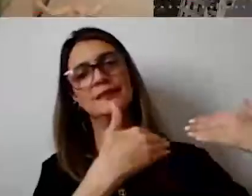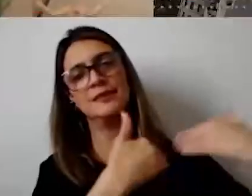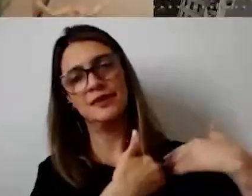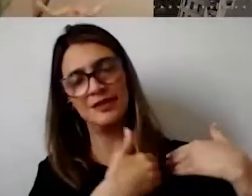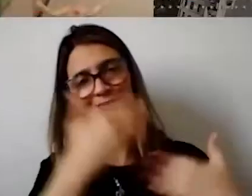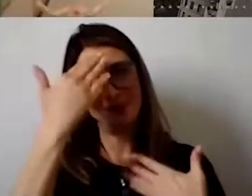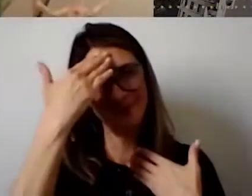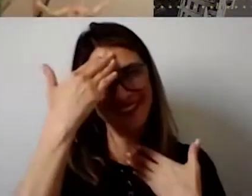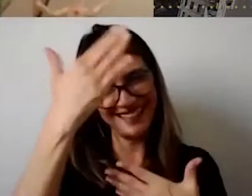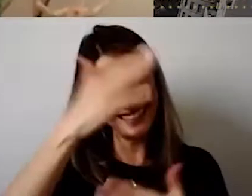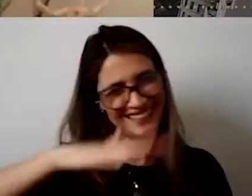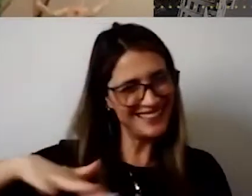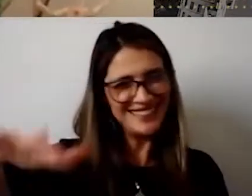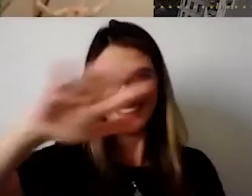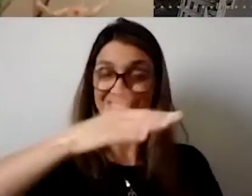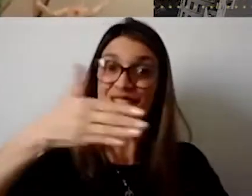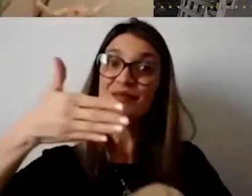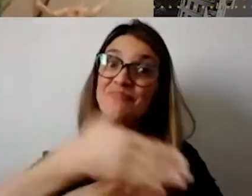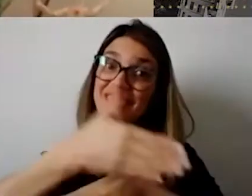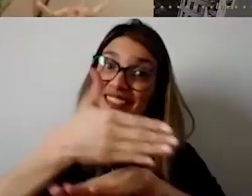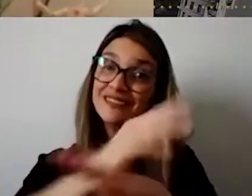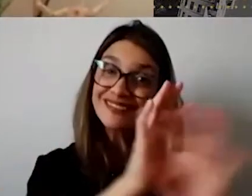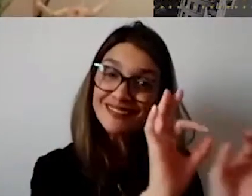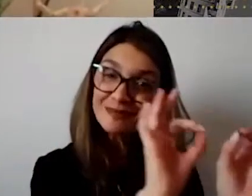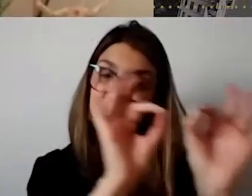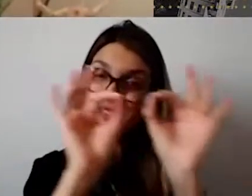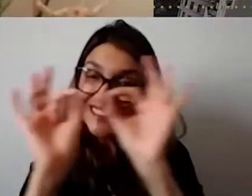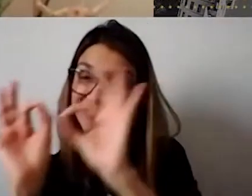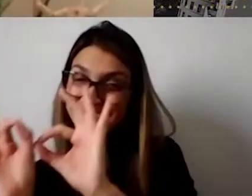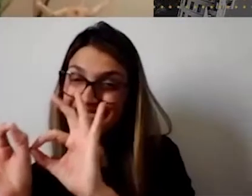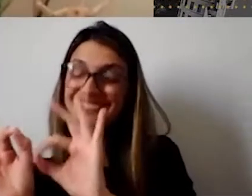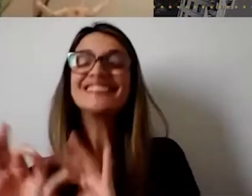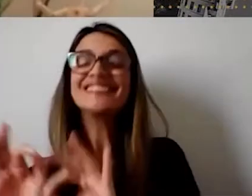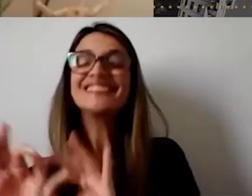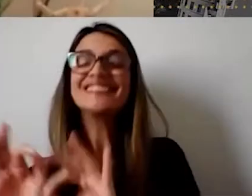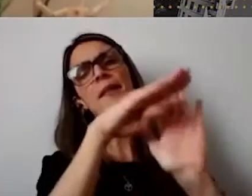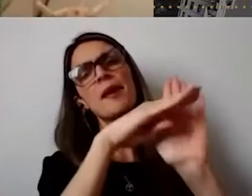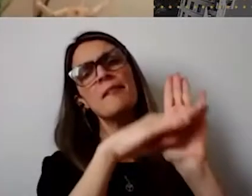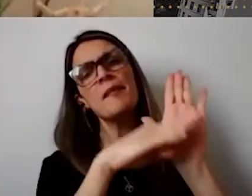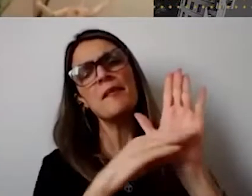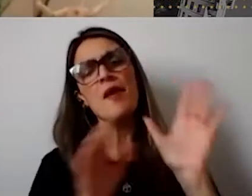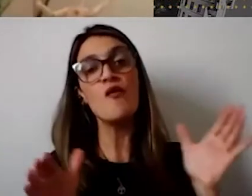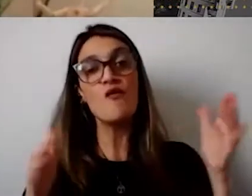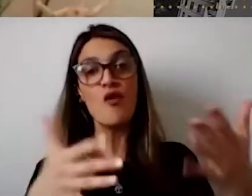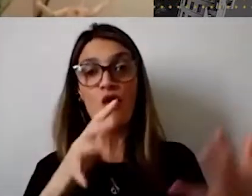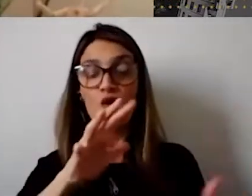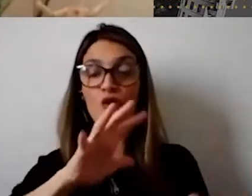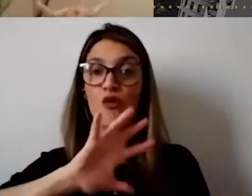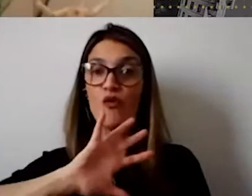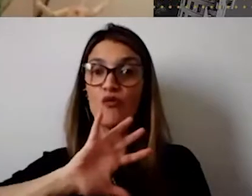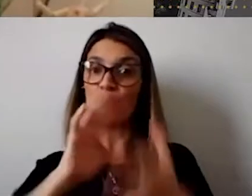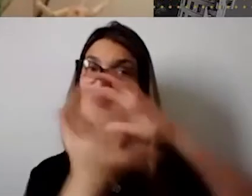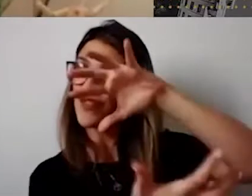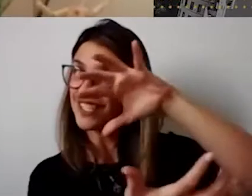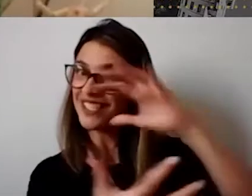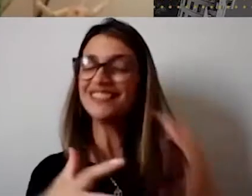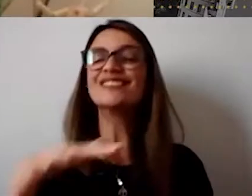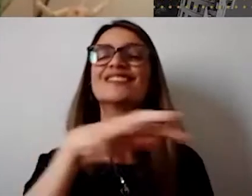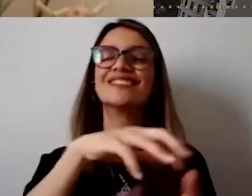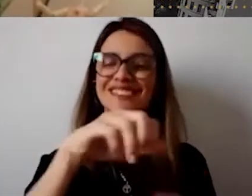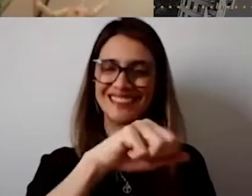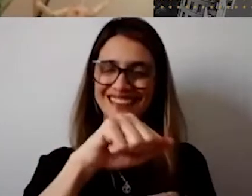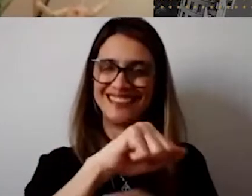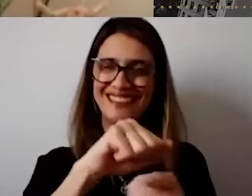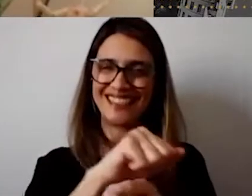Obrigada a todos vocês que estão acompanhando a nossa programação do Fórum Virada Sustentável, e o nosso fórum